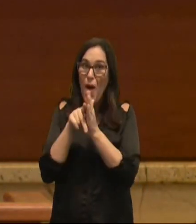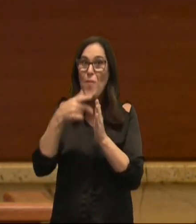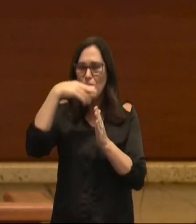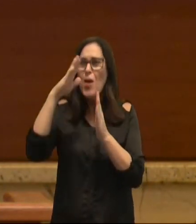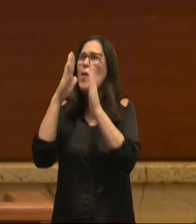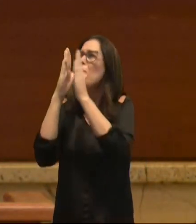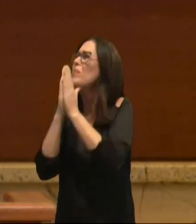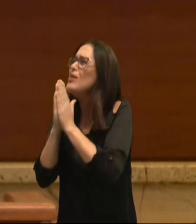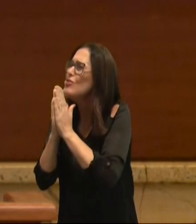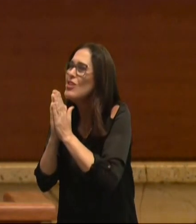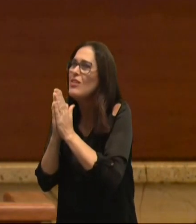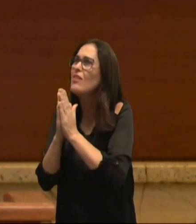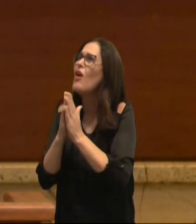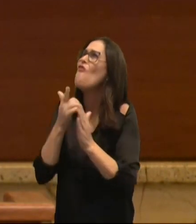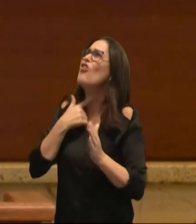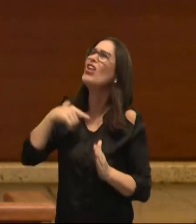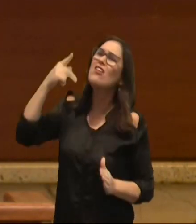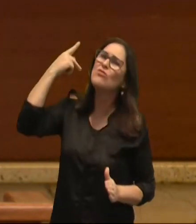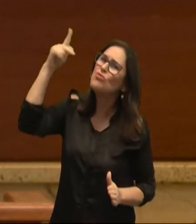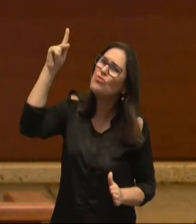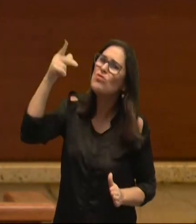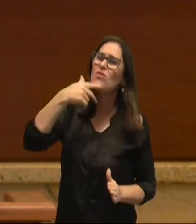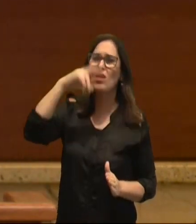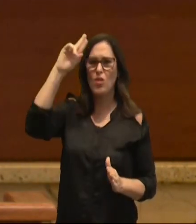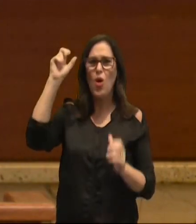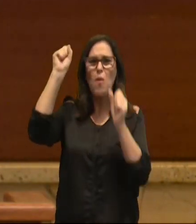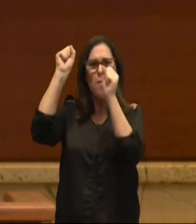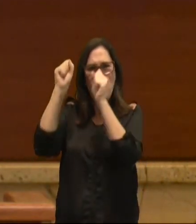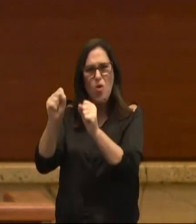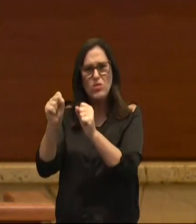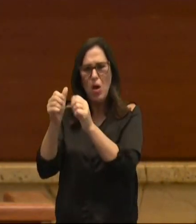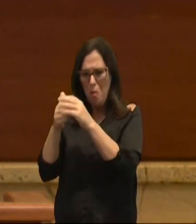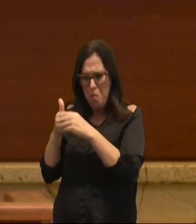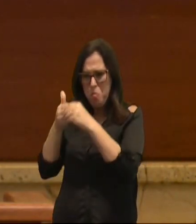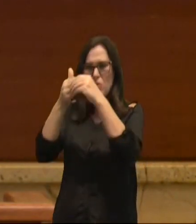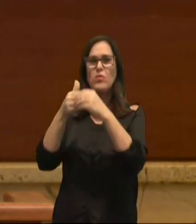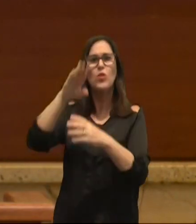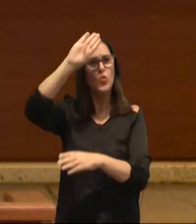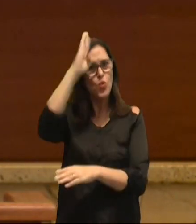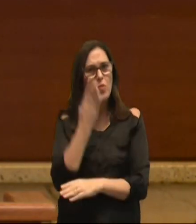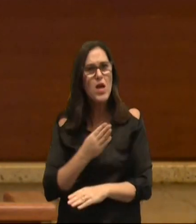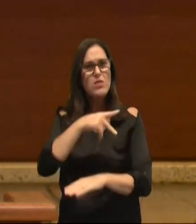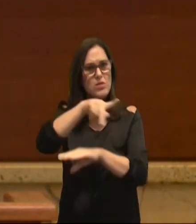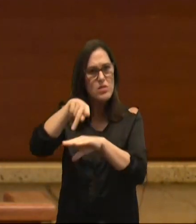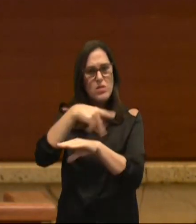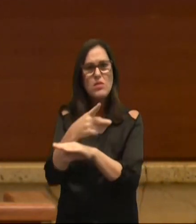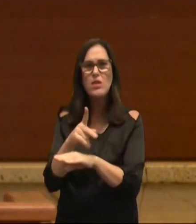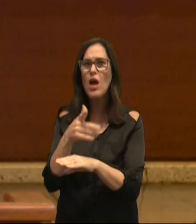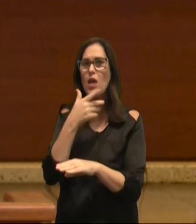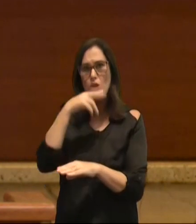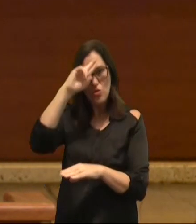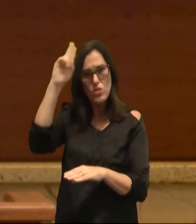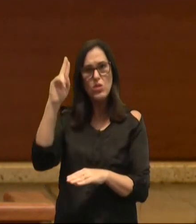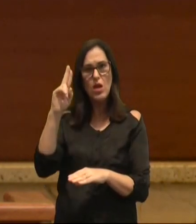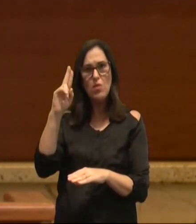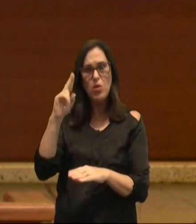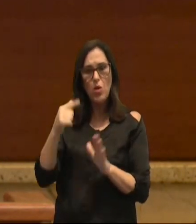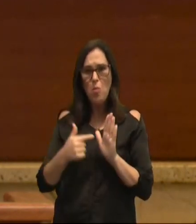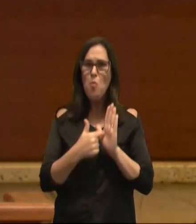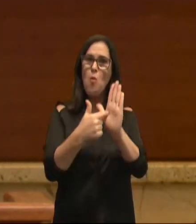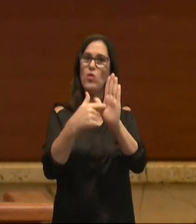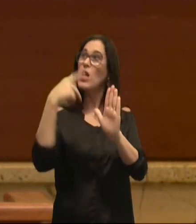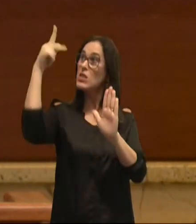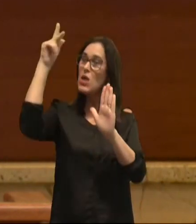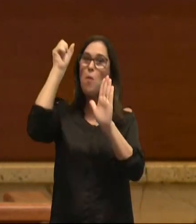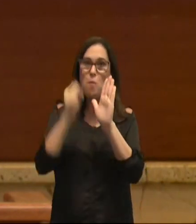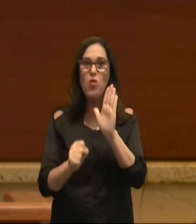que faça a sua vontade, que o Senhor possa tomar as rédeas desta nação, que o Senhor mesmo possa manifestar o seu